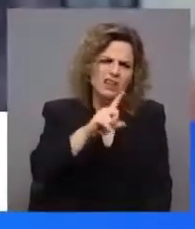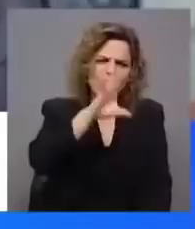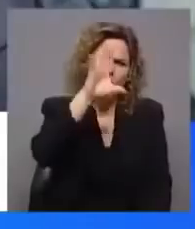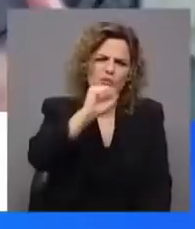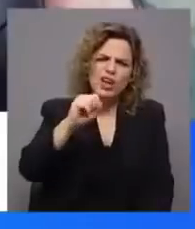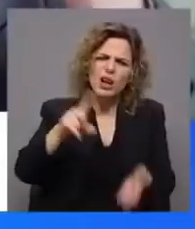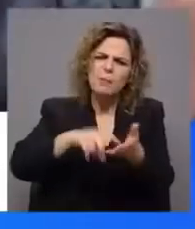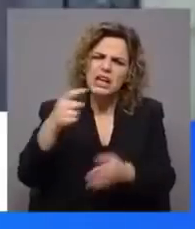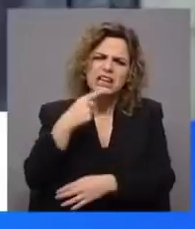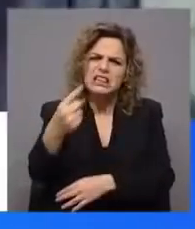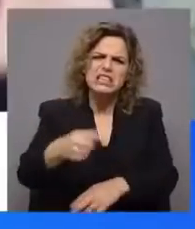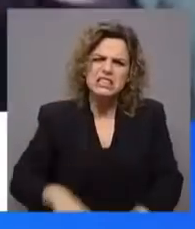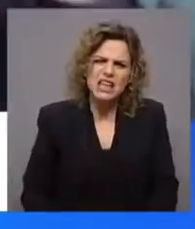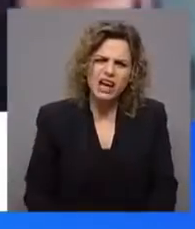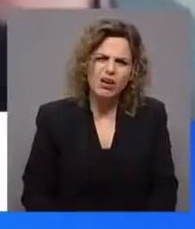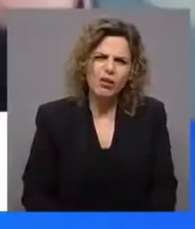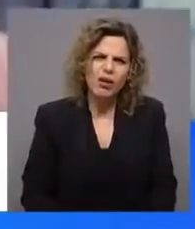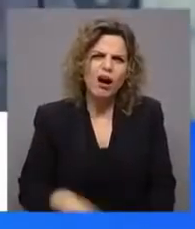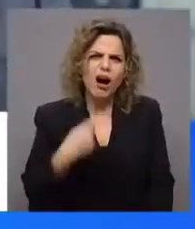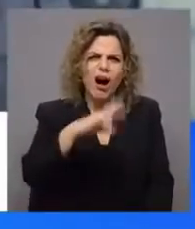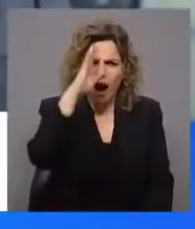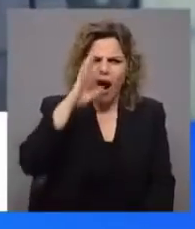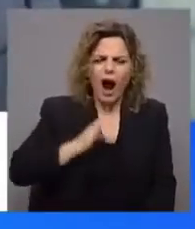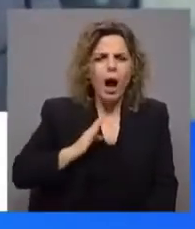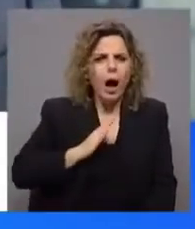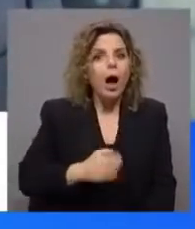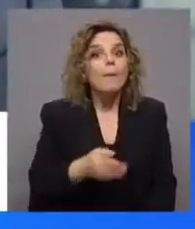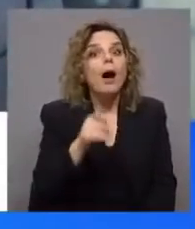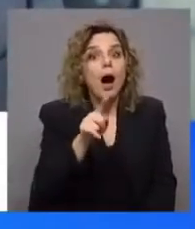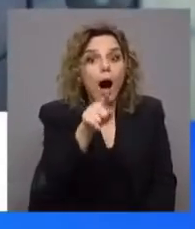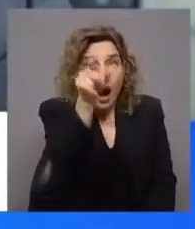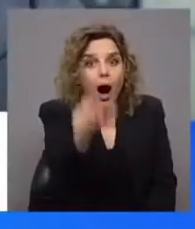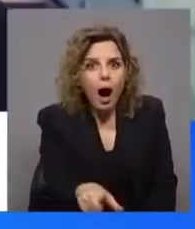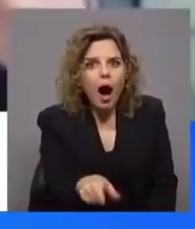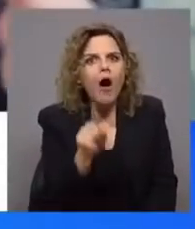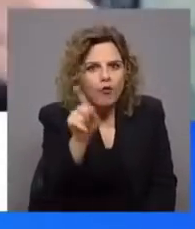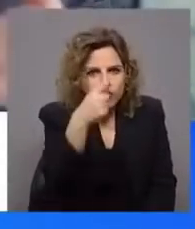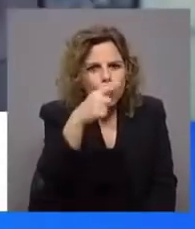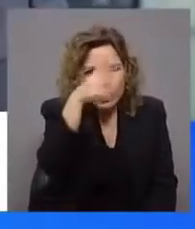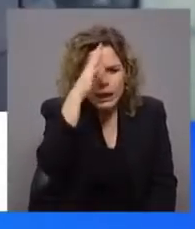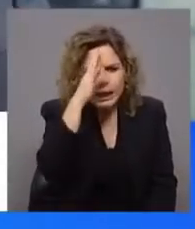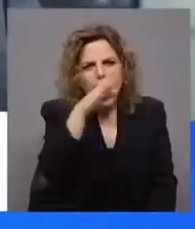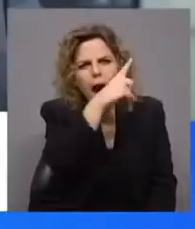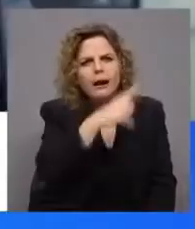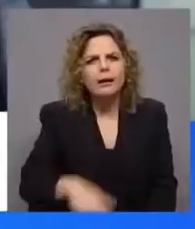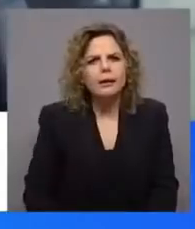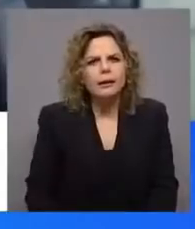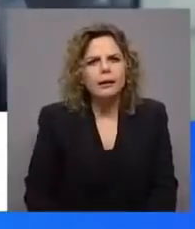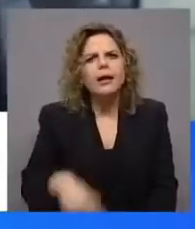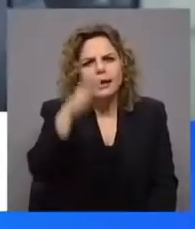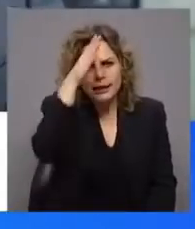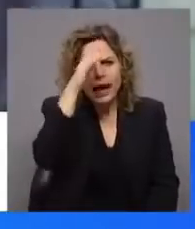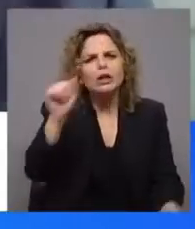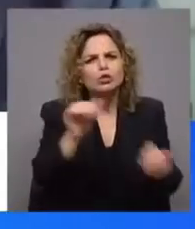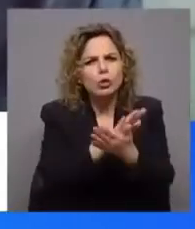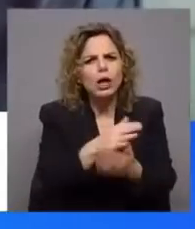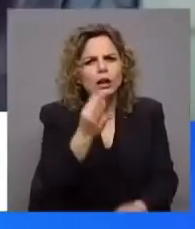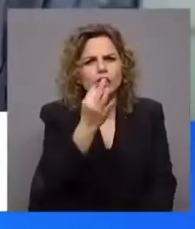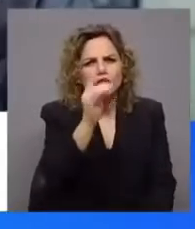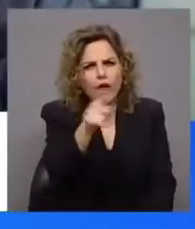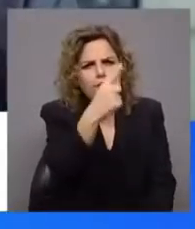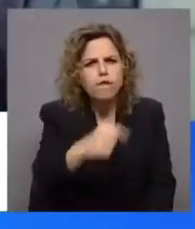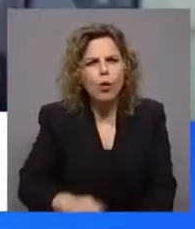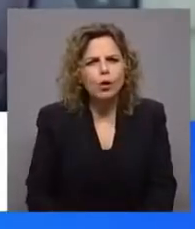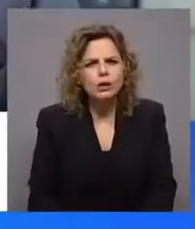americano, dizendo que tinha armas químicas no Iraque. Aliás, você esteve no Iraque. Você esteve no Iraque como jornalista. E até